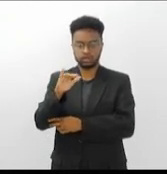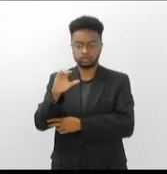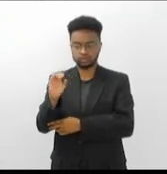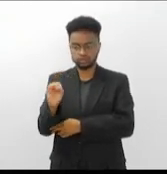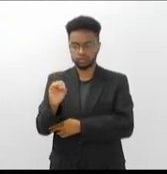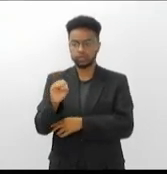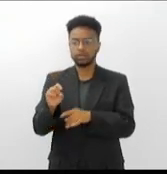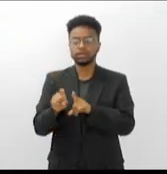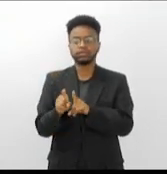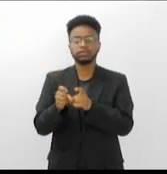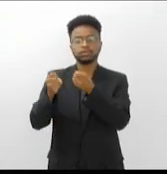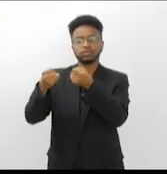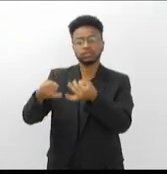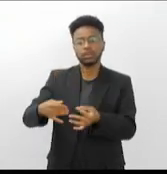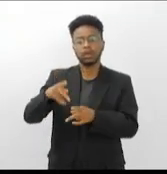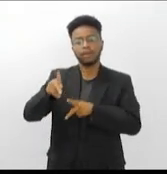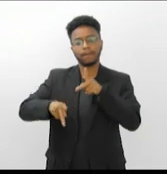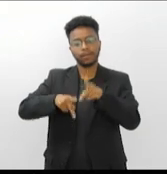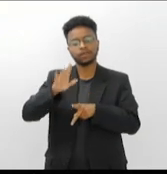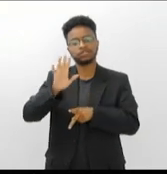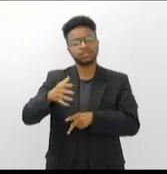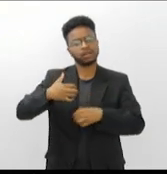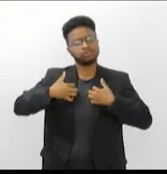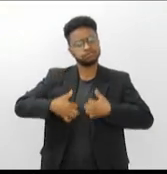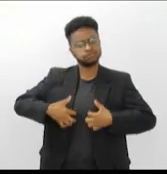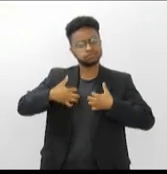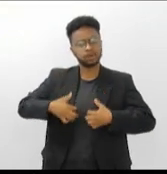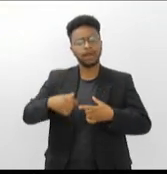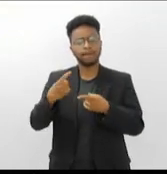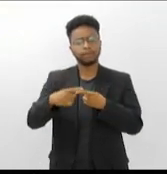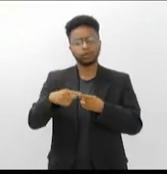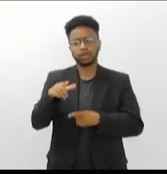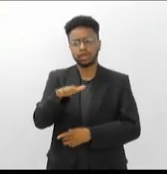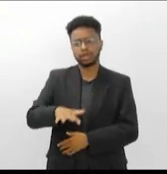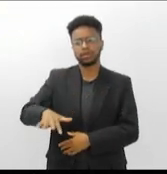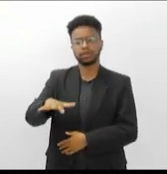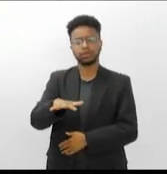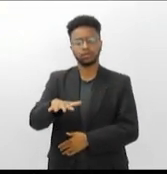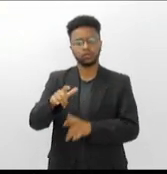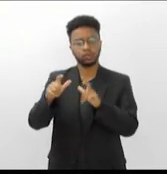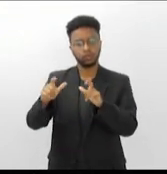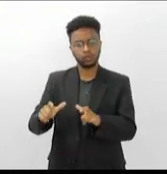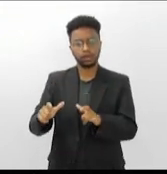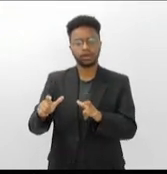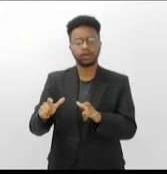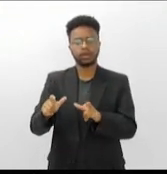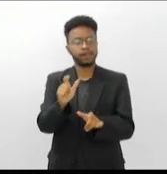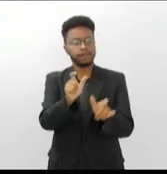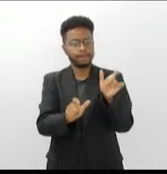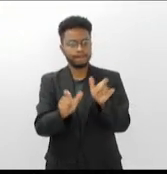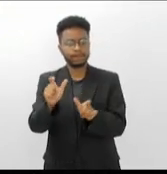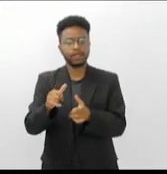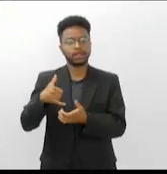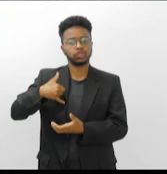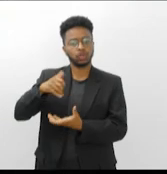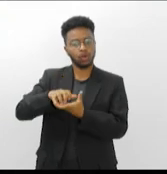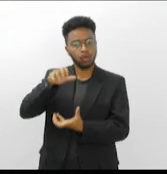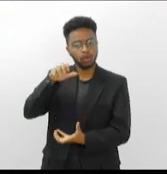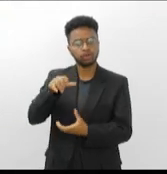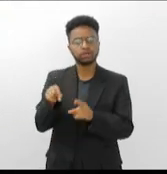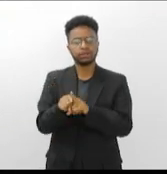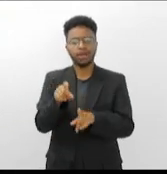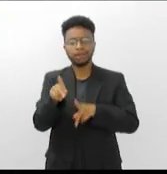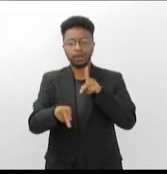explicamos que a população já estava revoltada, que é um distrito onde as pessoas são idosas, que a população